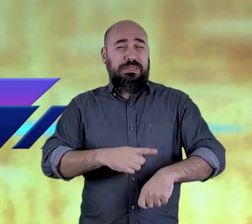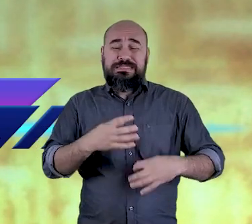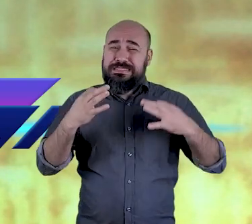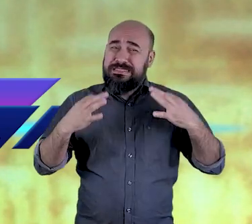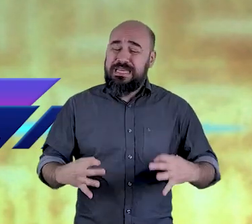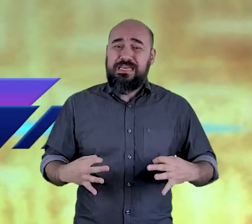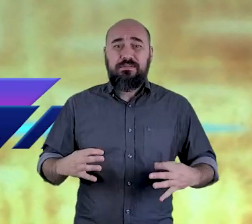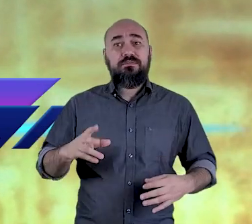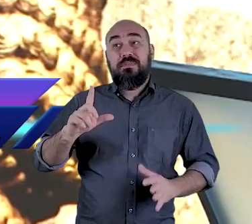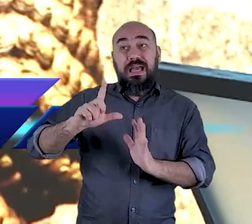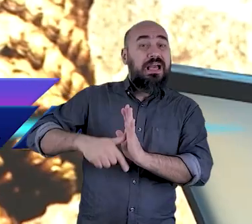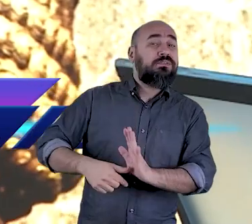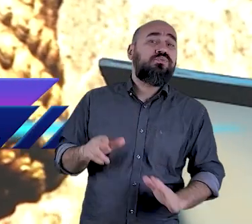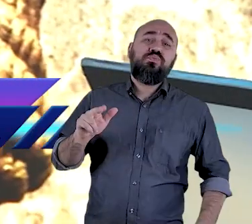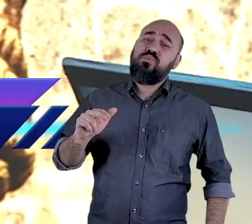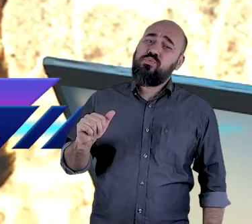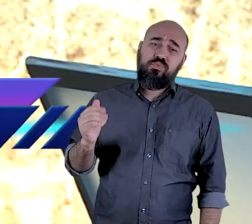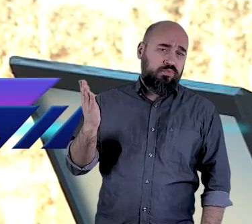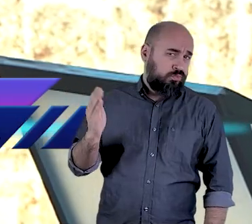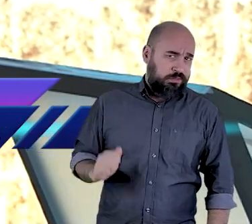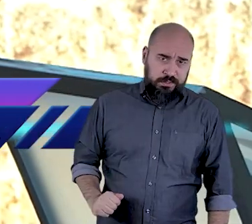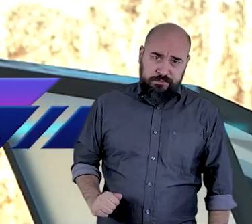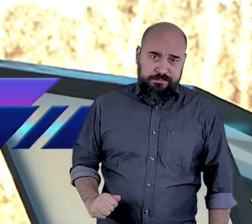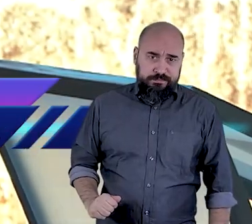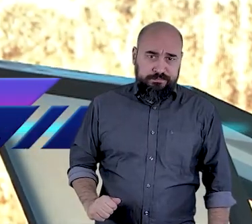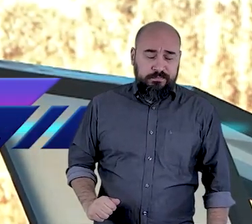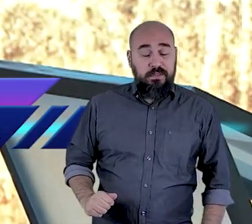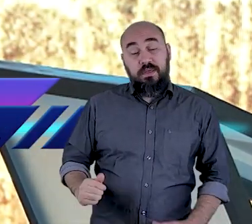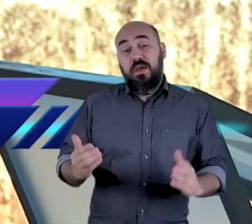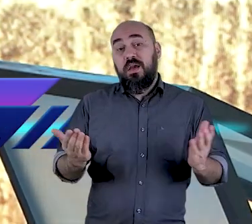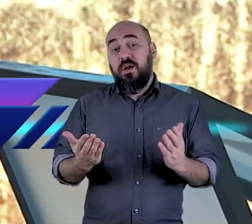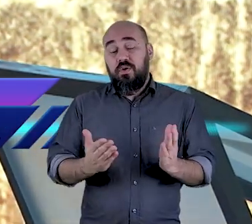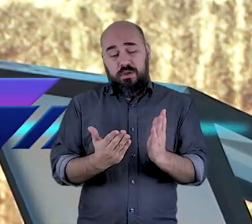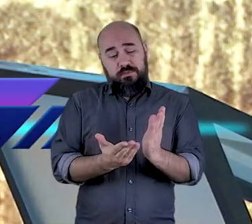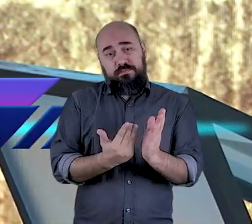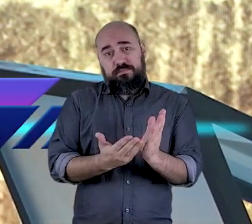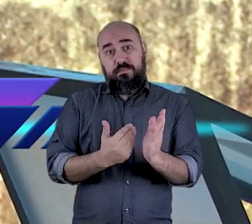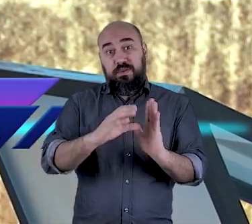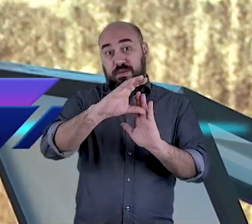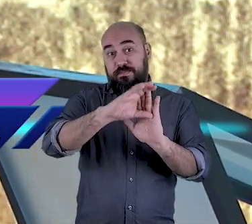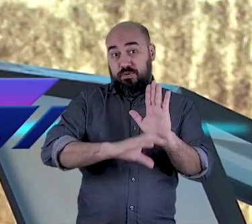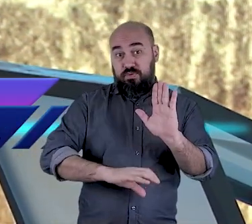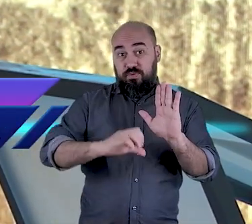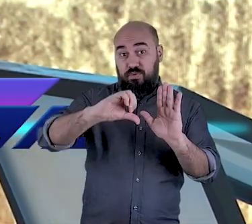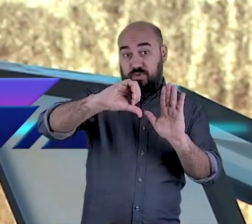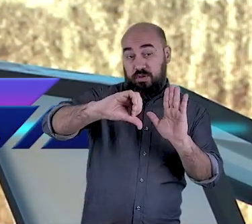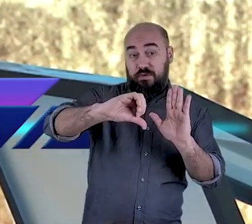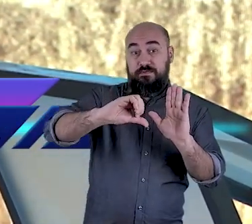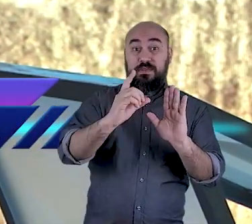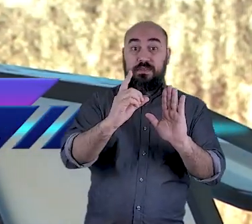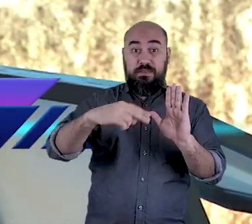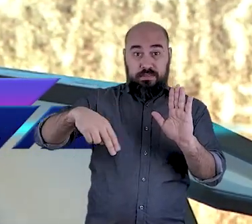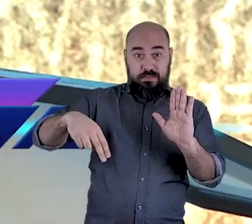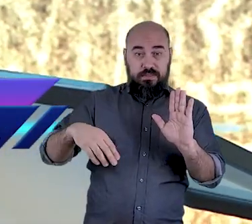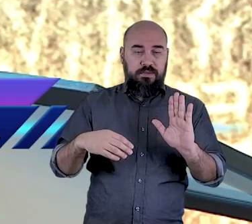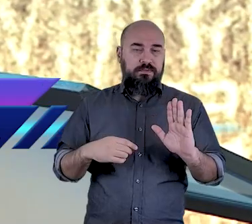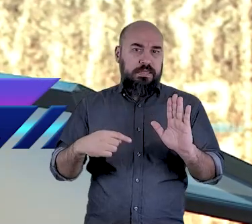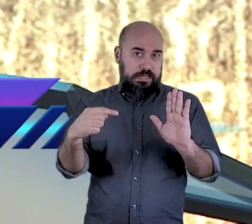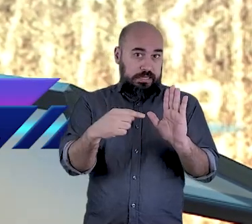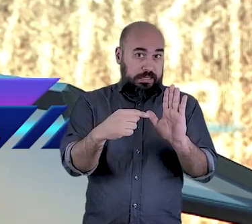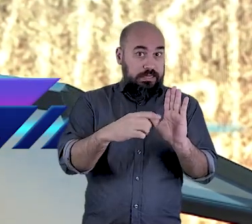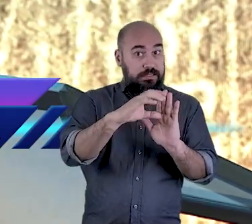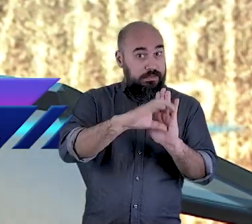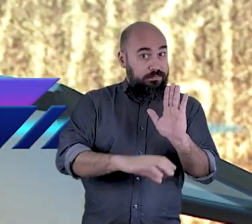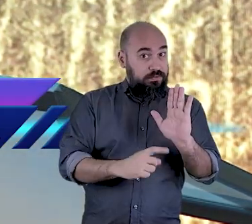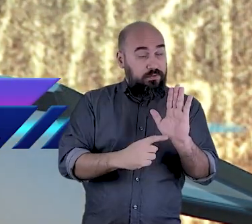atrasa Vamos agora abrir a Bíblia no capítulo 9 de Daniel e este